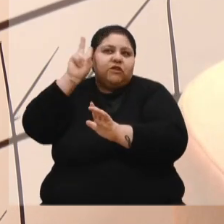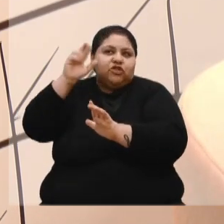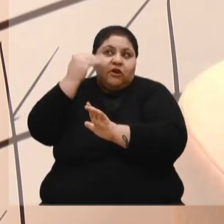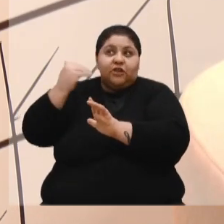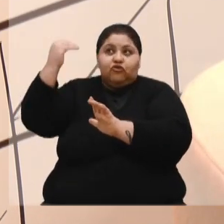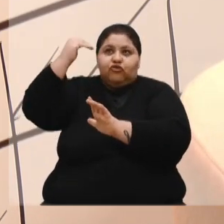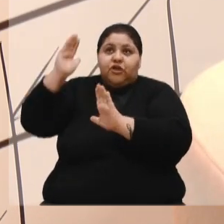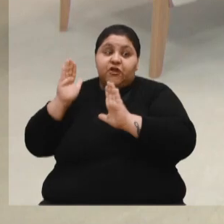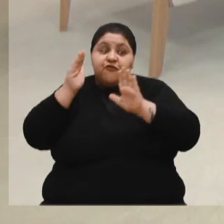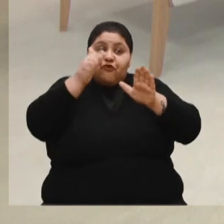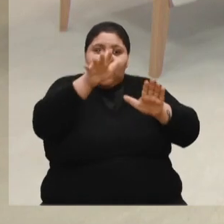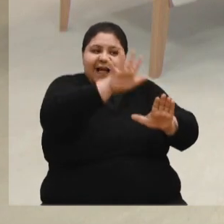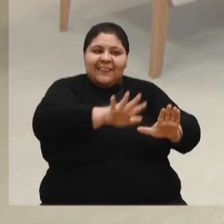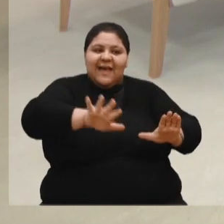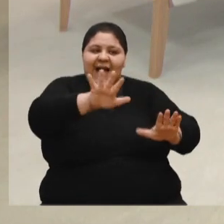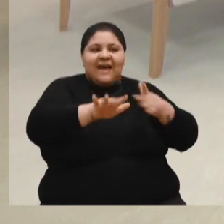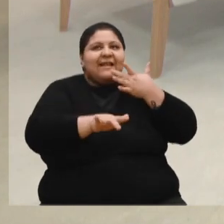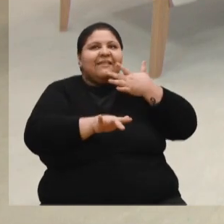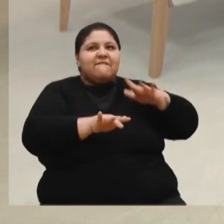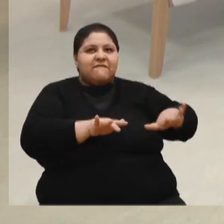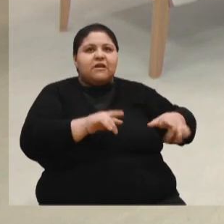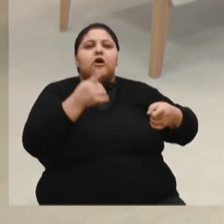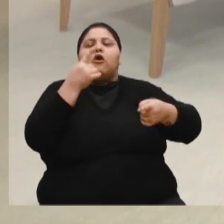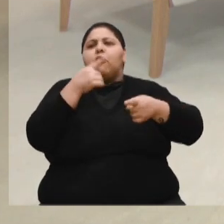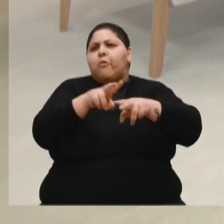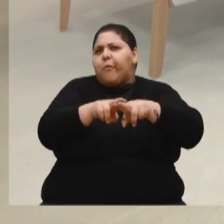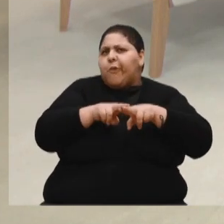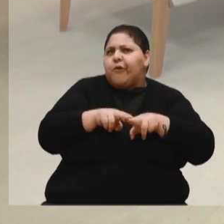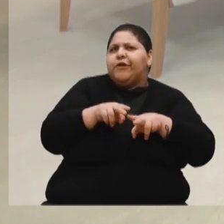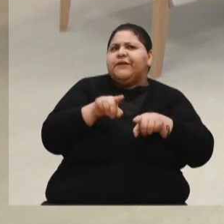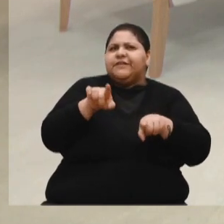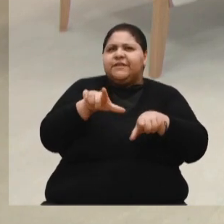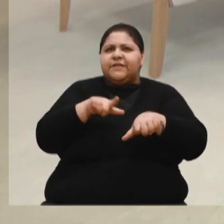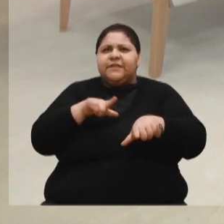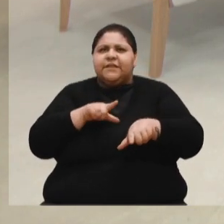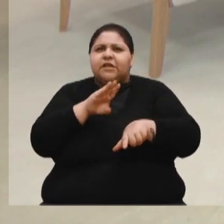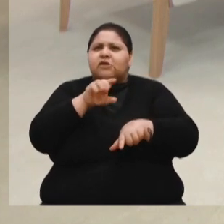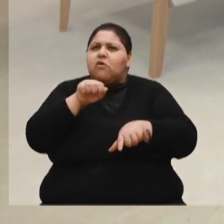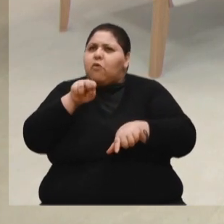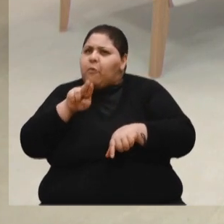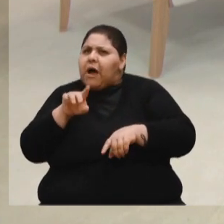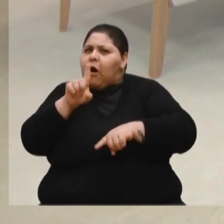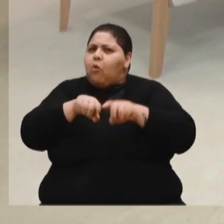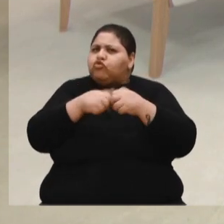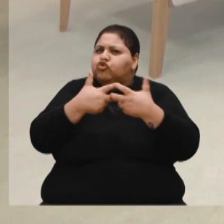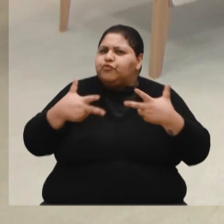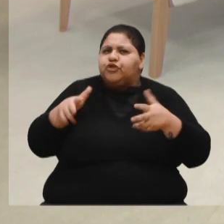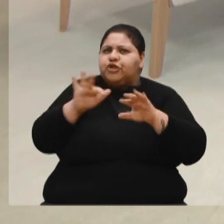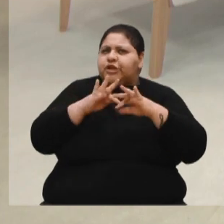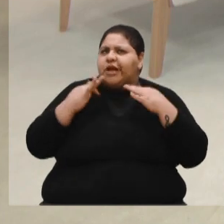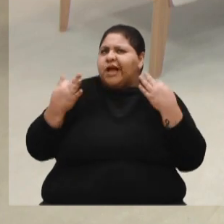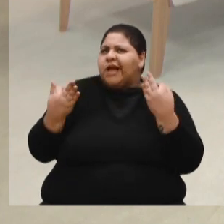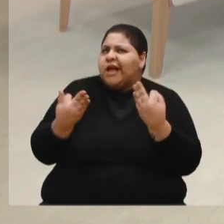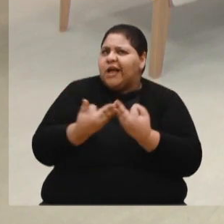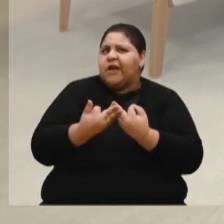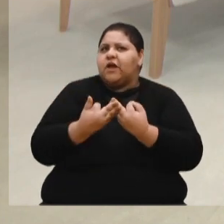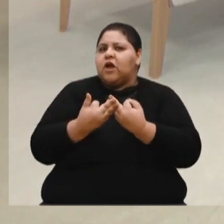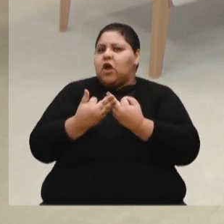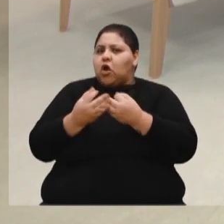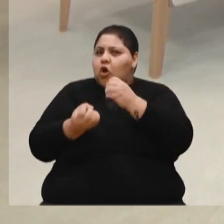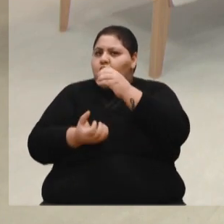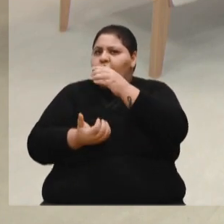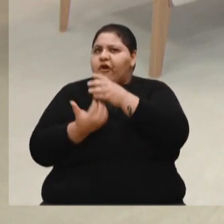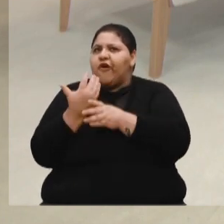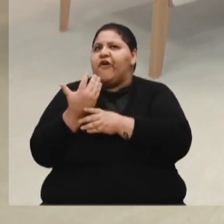o campo da infância. E por isso que é brincante, que carrega em si o baú, os objetos da família, as materialidades